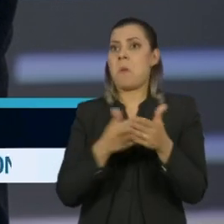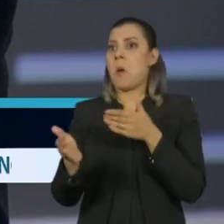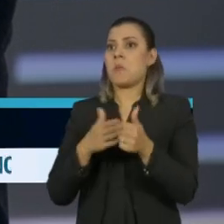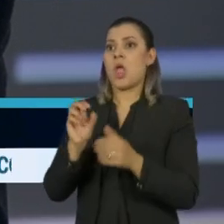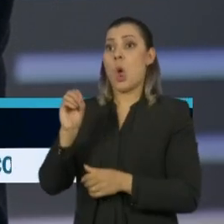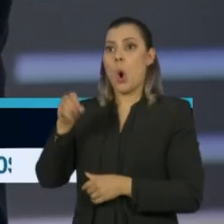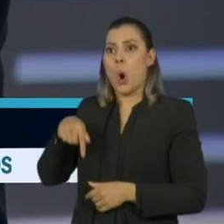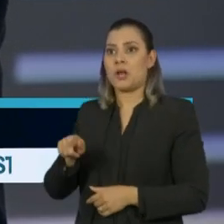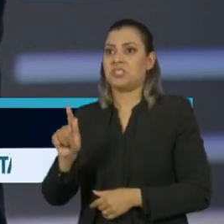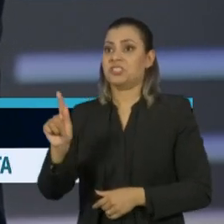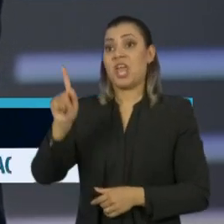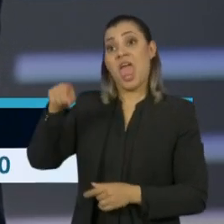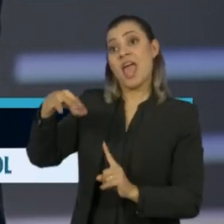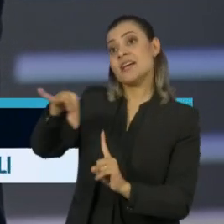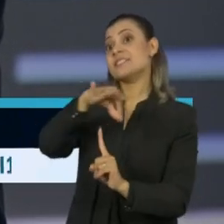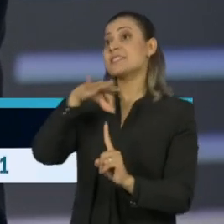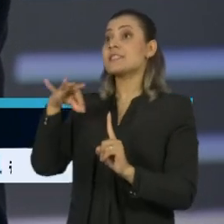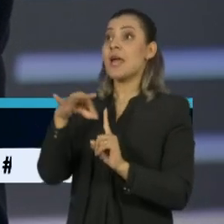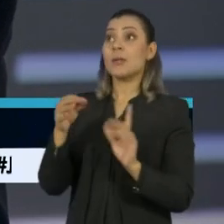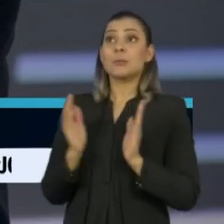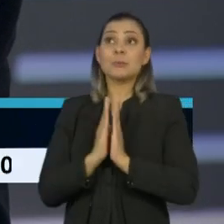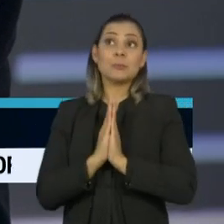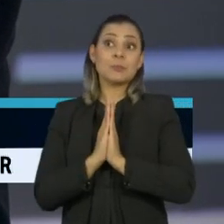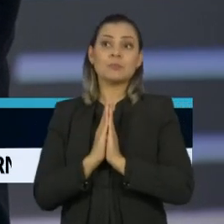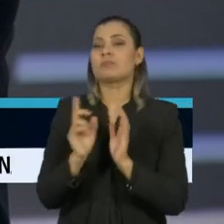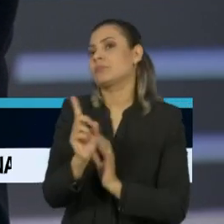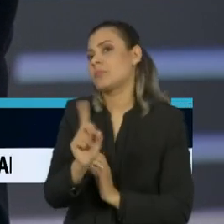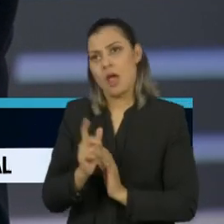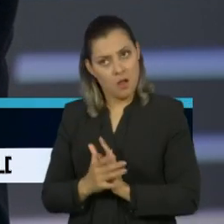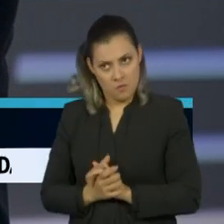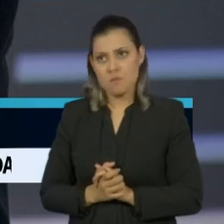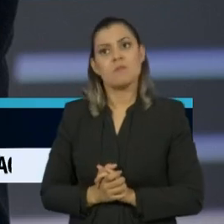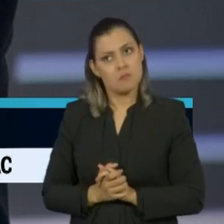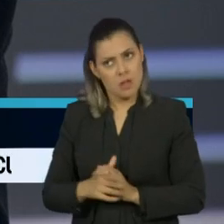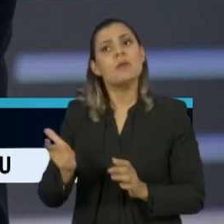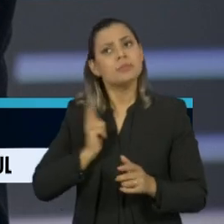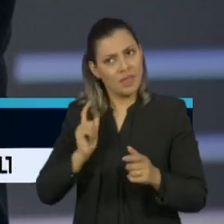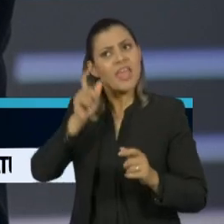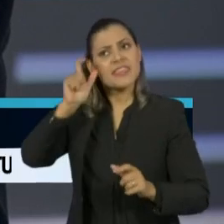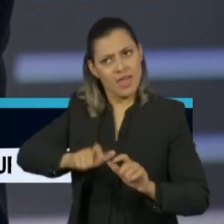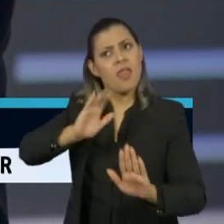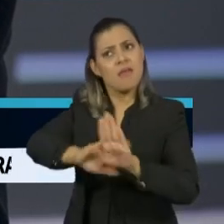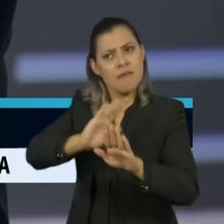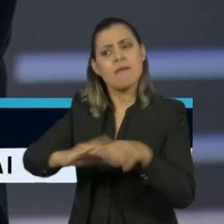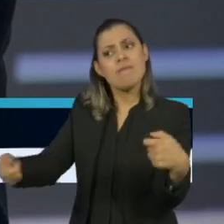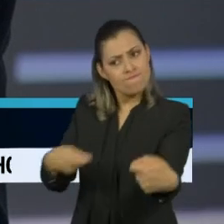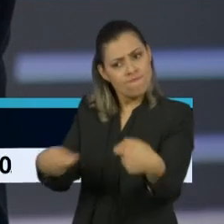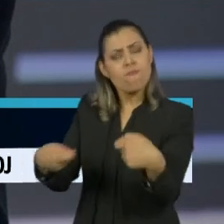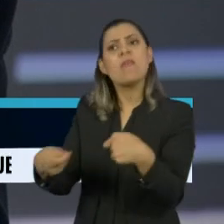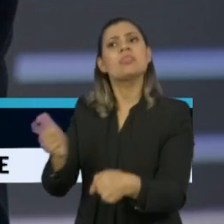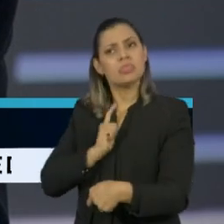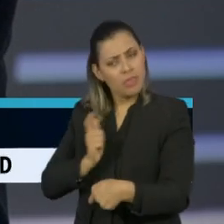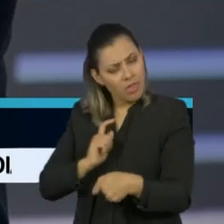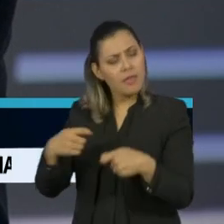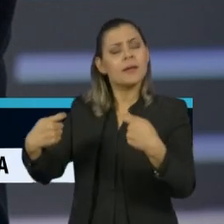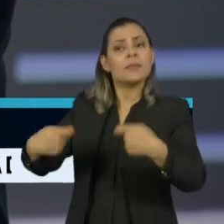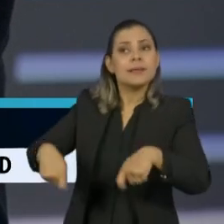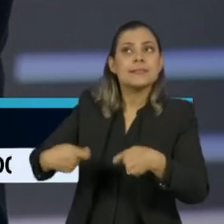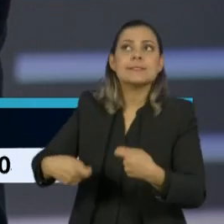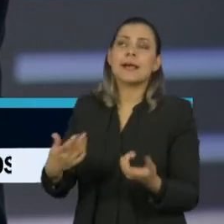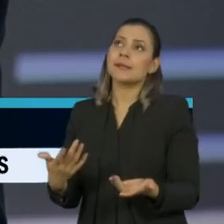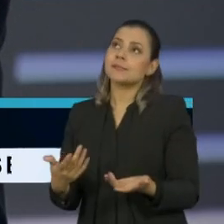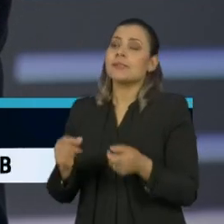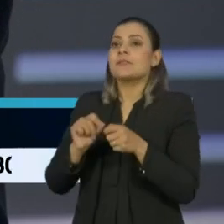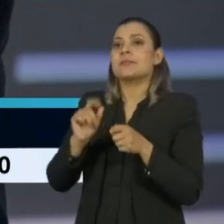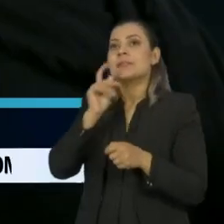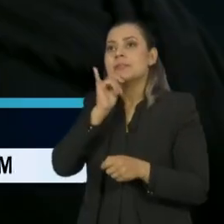e qualquer um dia sempre um santo na terra né e de que não existe um conflito de interesse que não haja necessidade de